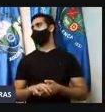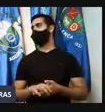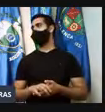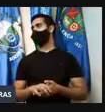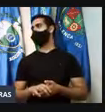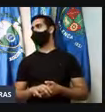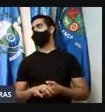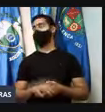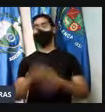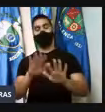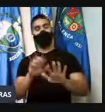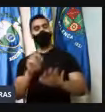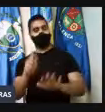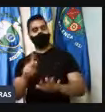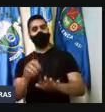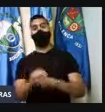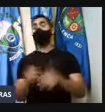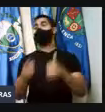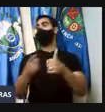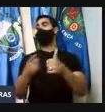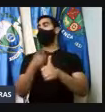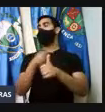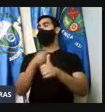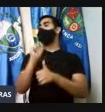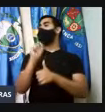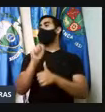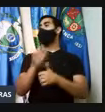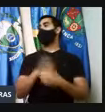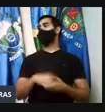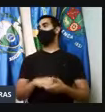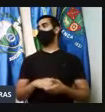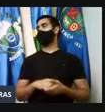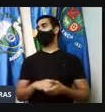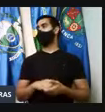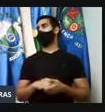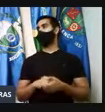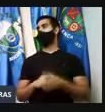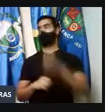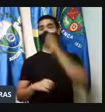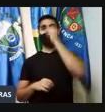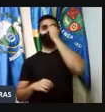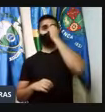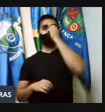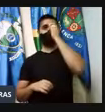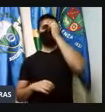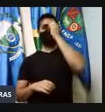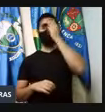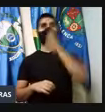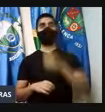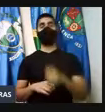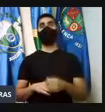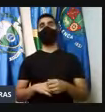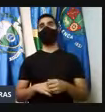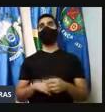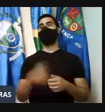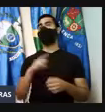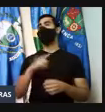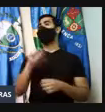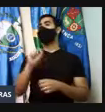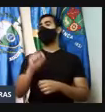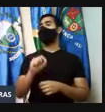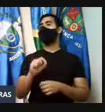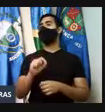primeiro vamos então definir, eu vou aqui por ordem, a cada vereador para a gente colocar